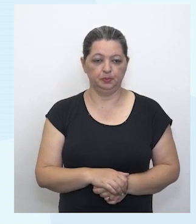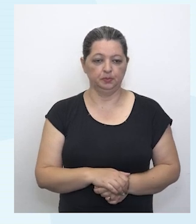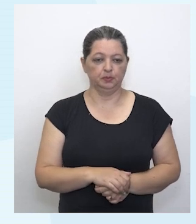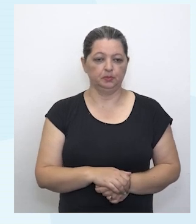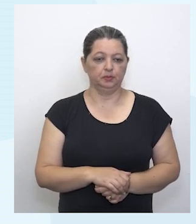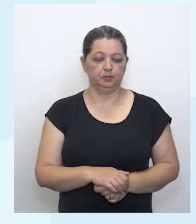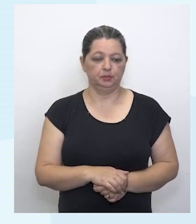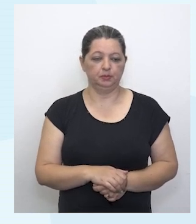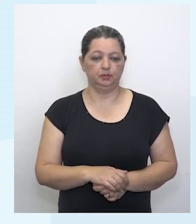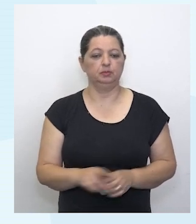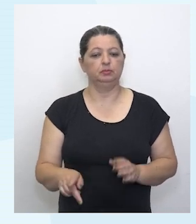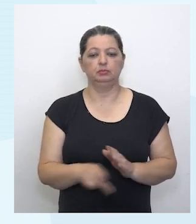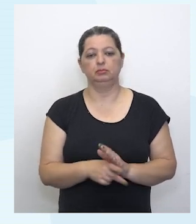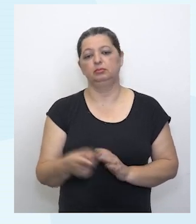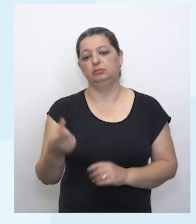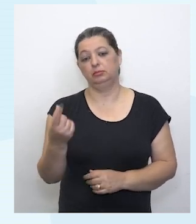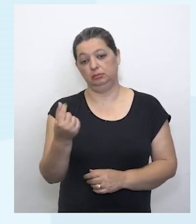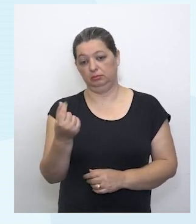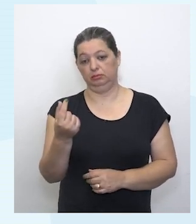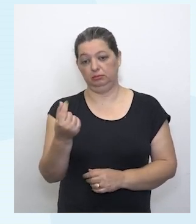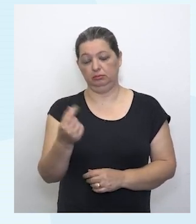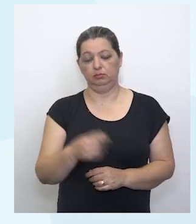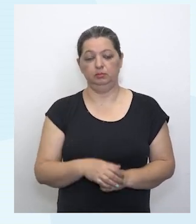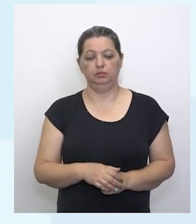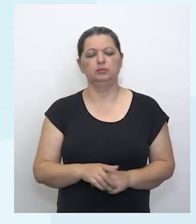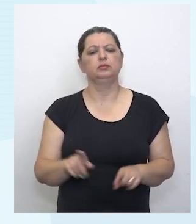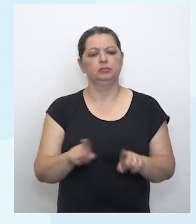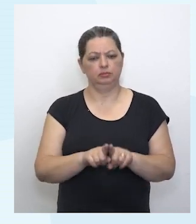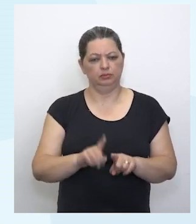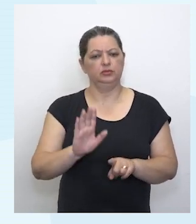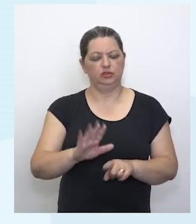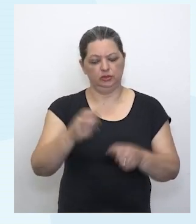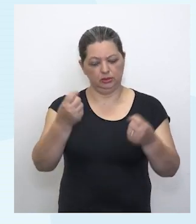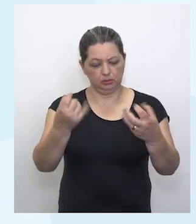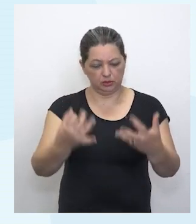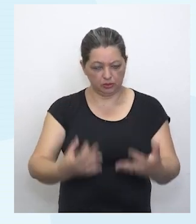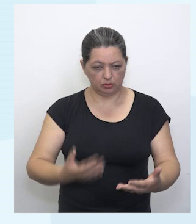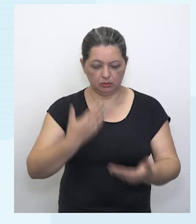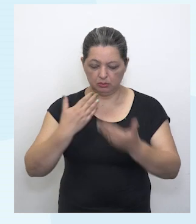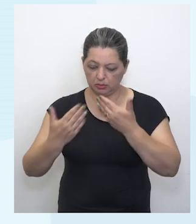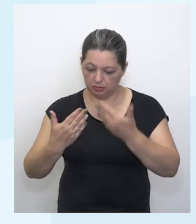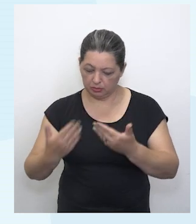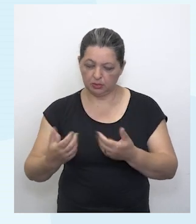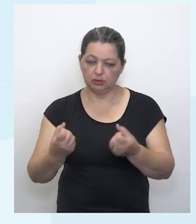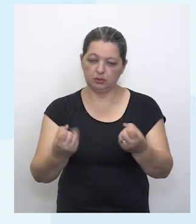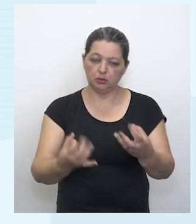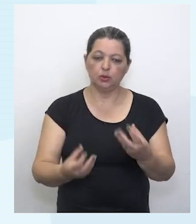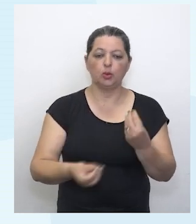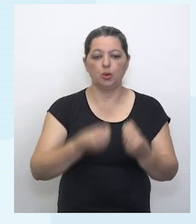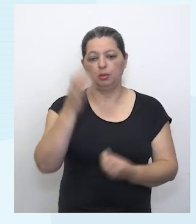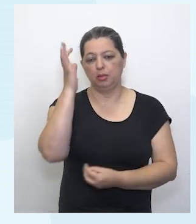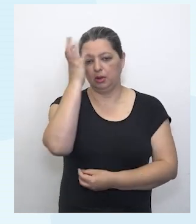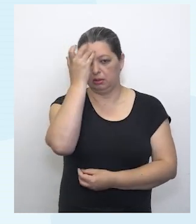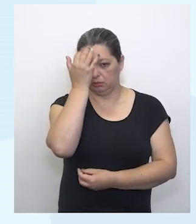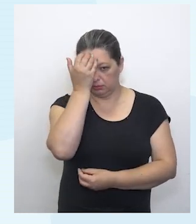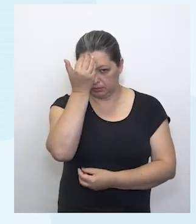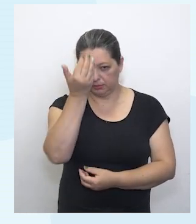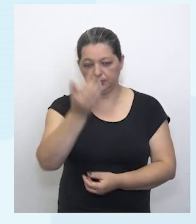do sistema monetário, a gente também já conversou também com eles, né? A gente mobilizou também o cálculo mental,